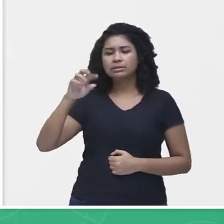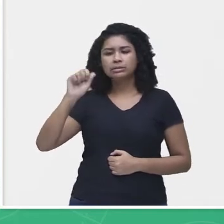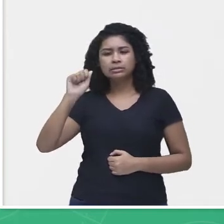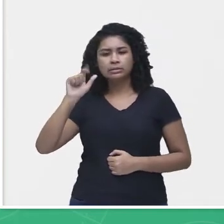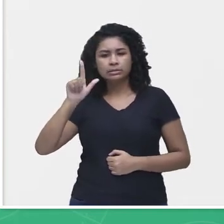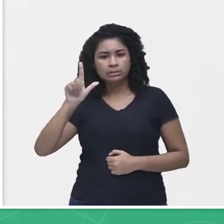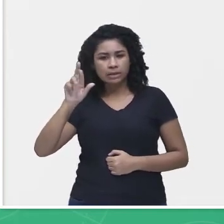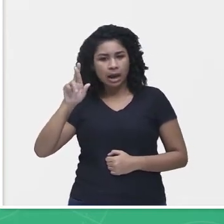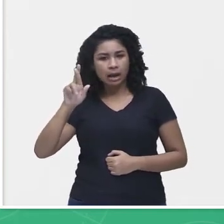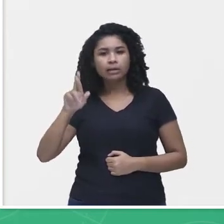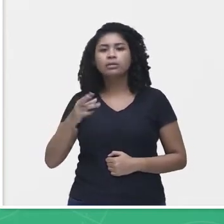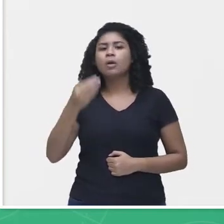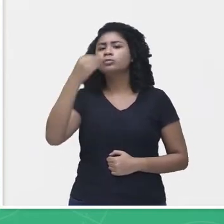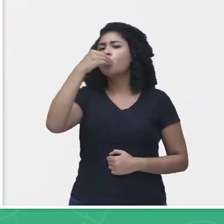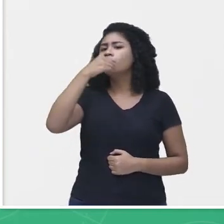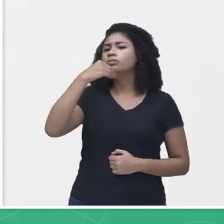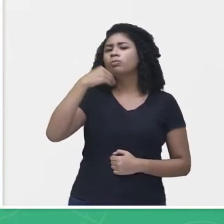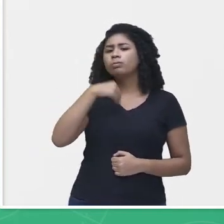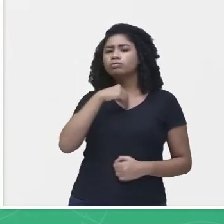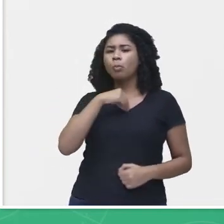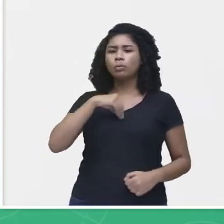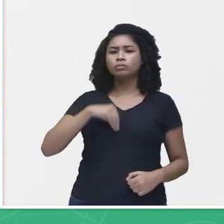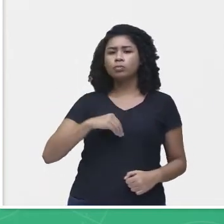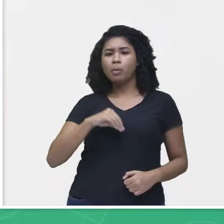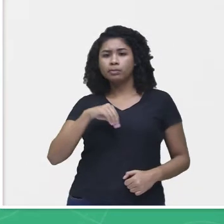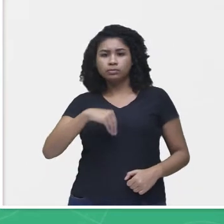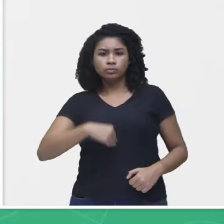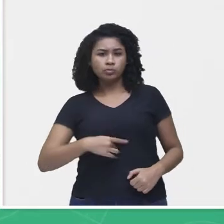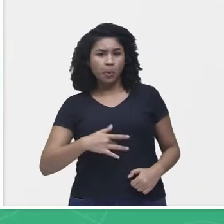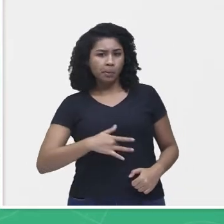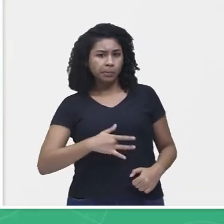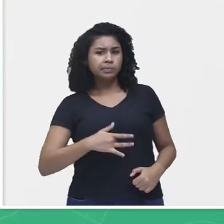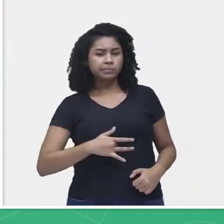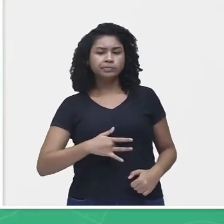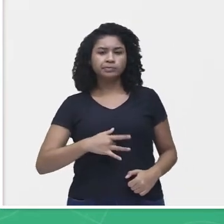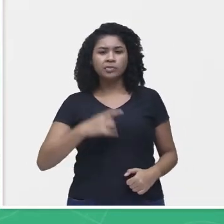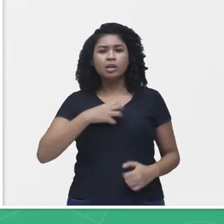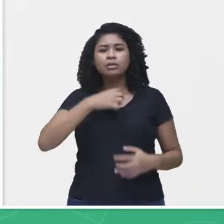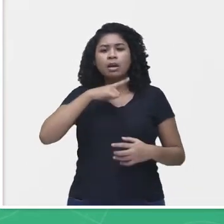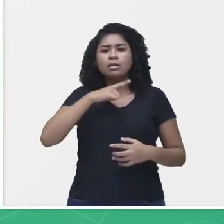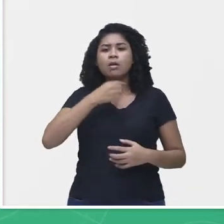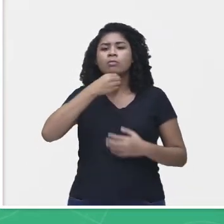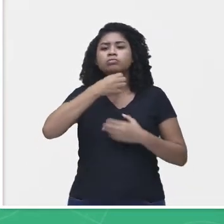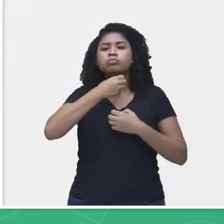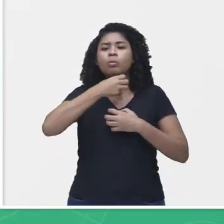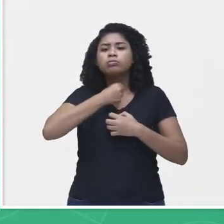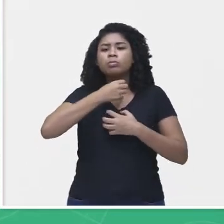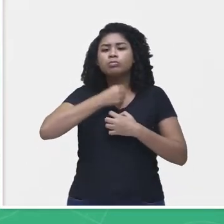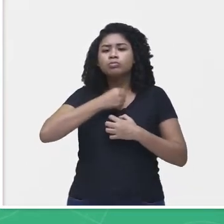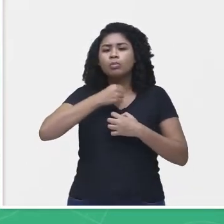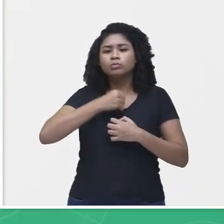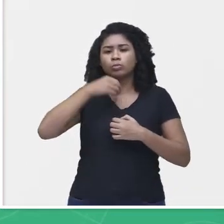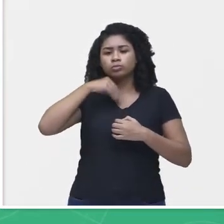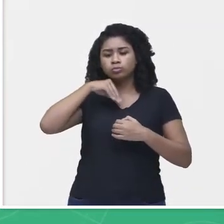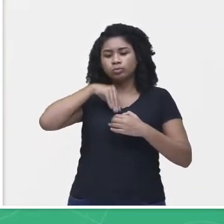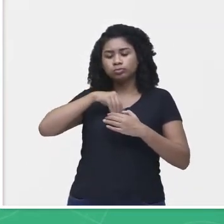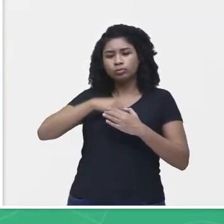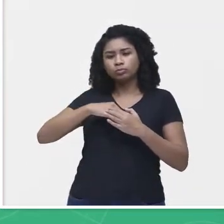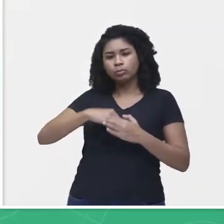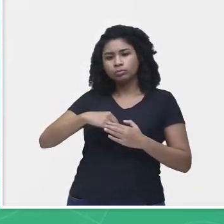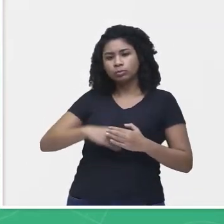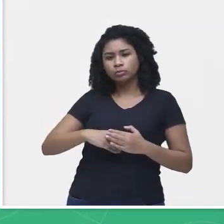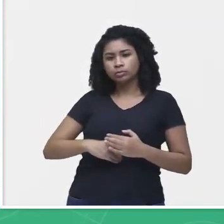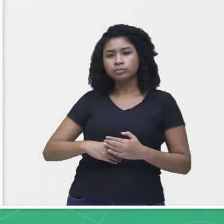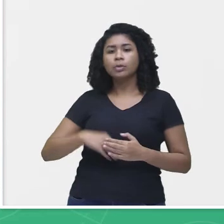atingir o estômago. Ele se move pelo esôfago através de movimentos involuntários denominados, vocês irão marcar aí a questão que